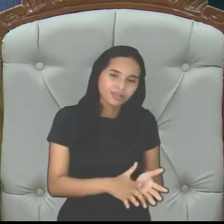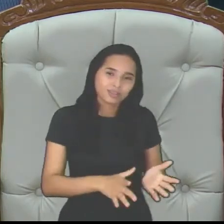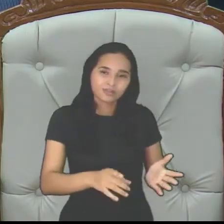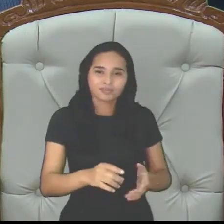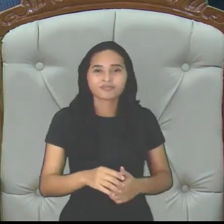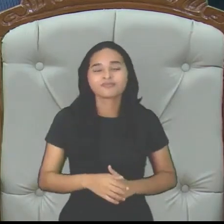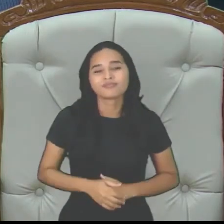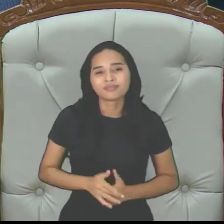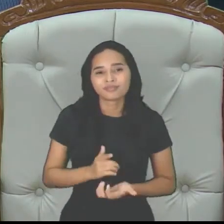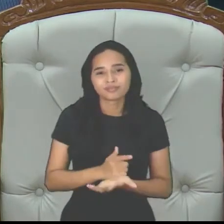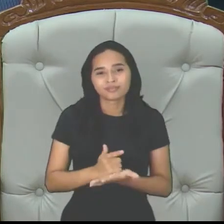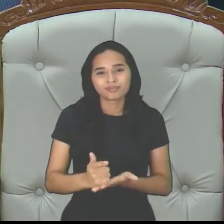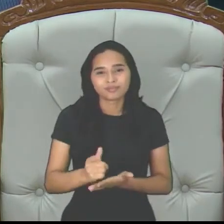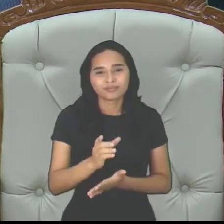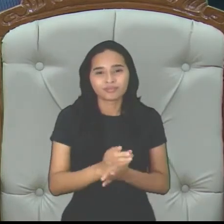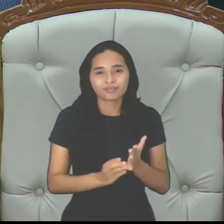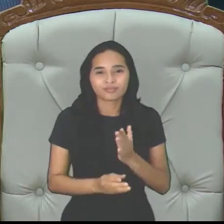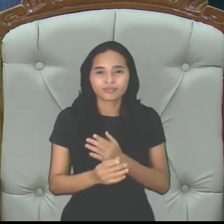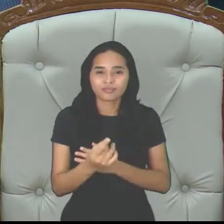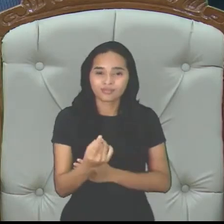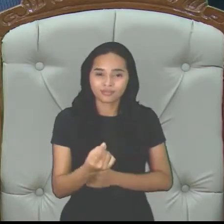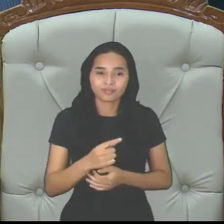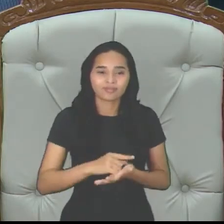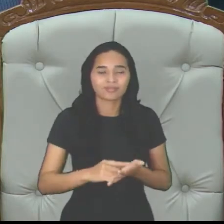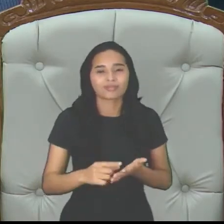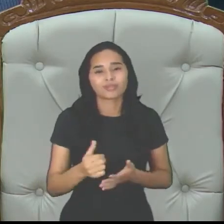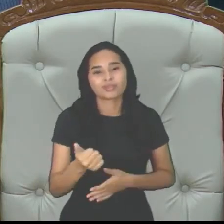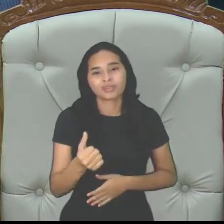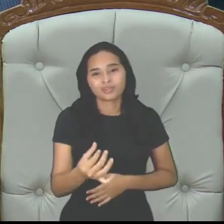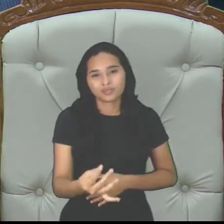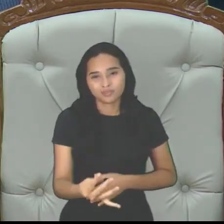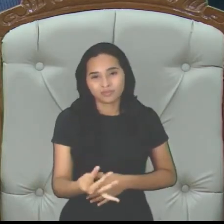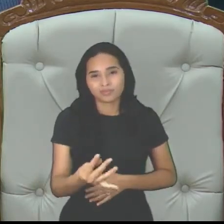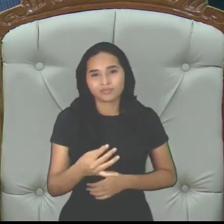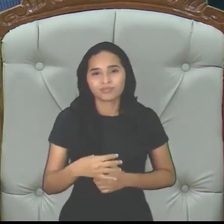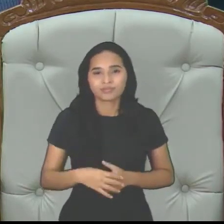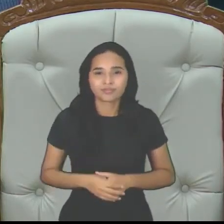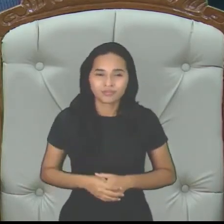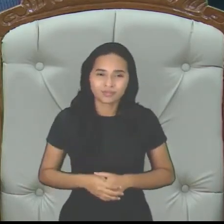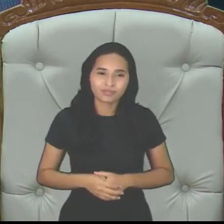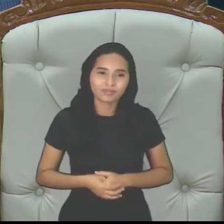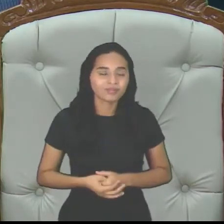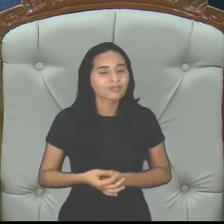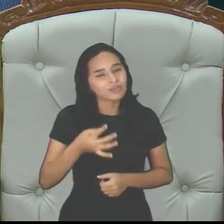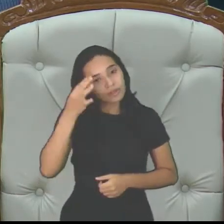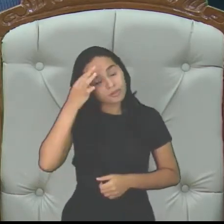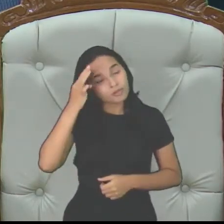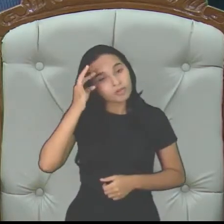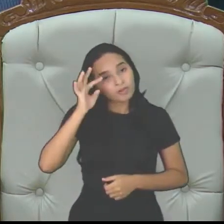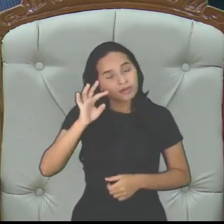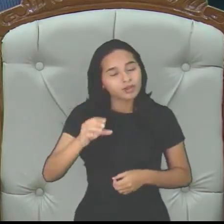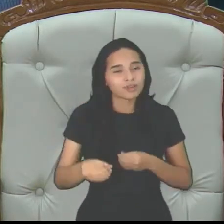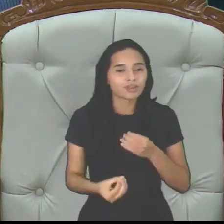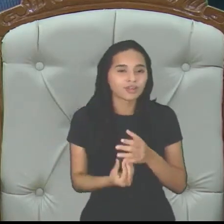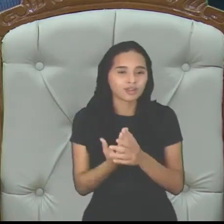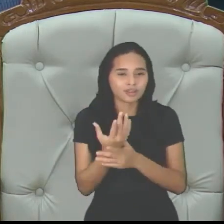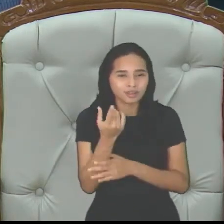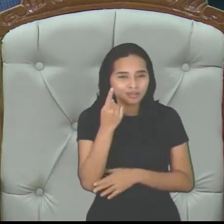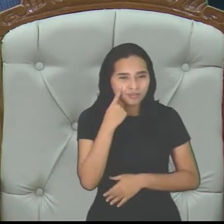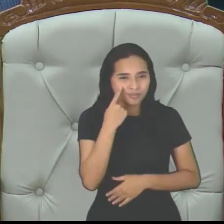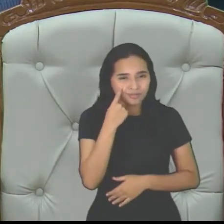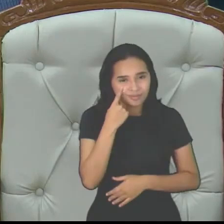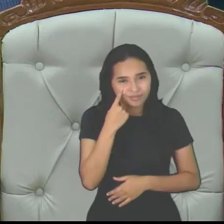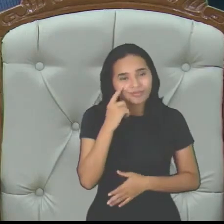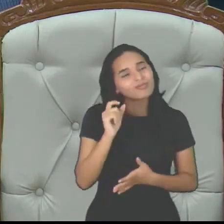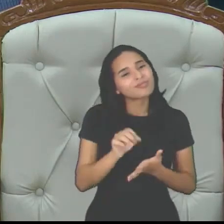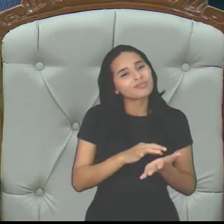Gênesis capítulo 1, versículo 14. No quarto dia da criação, veja como está escrito: